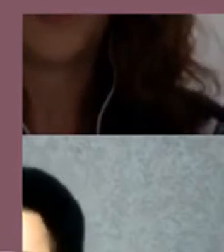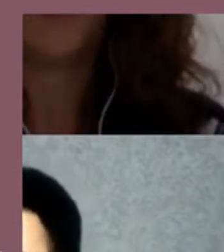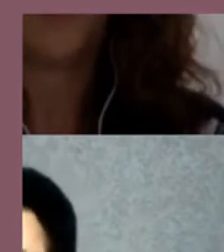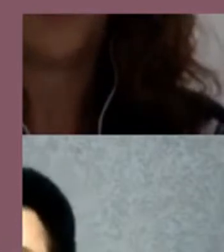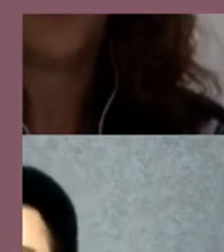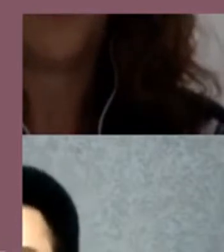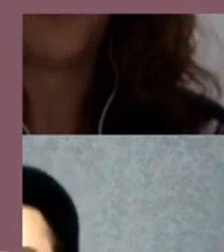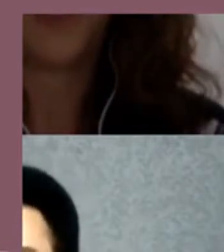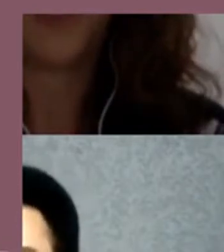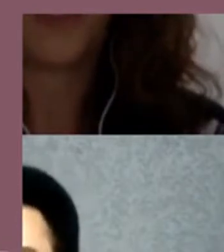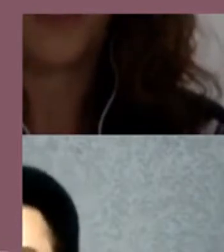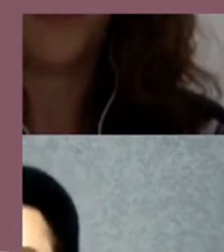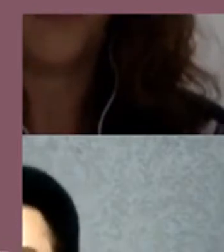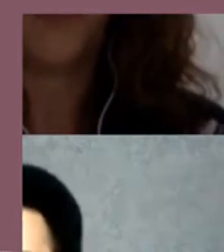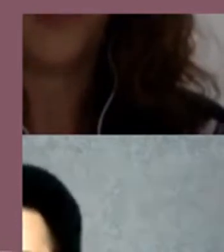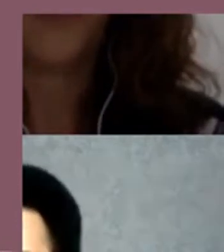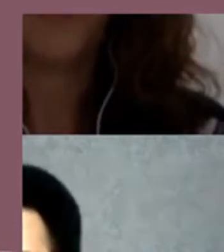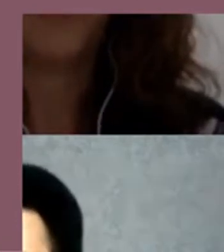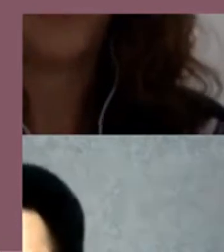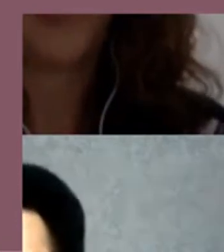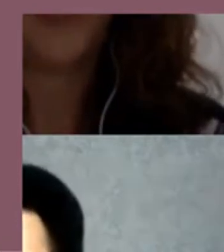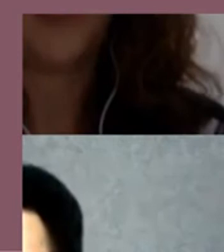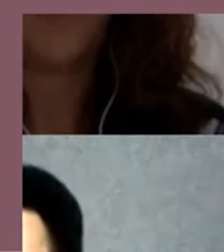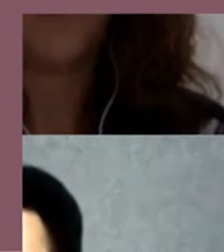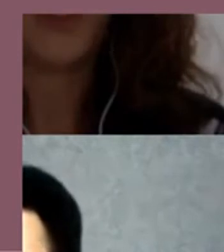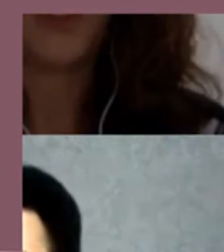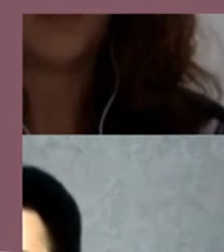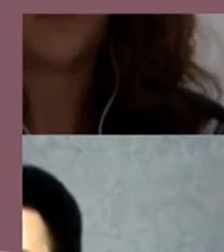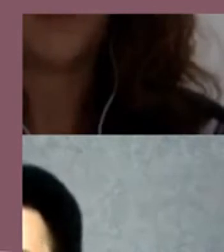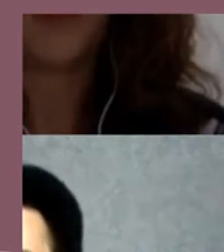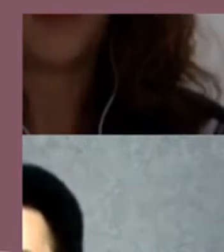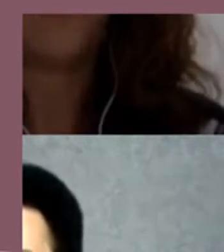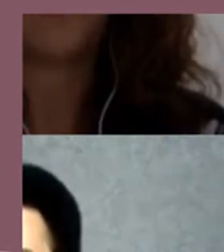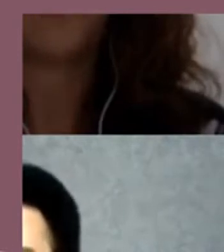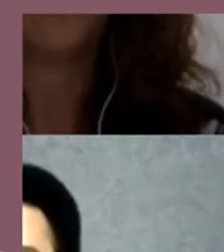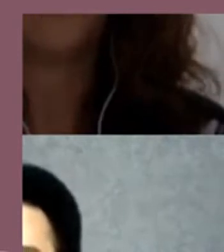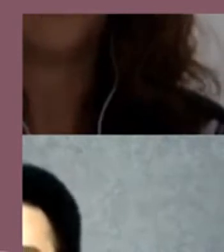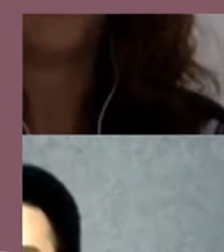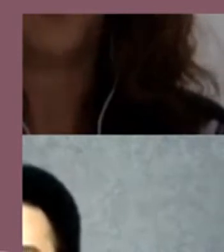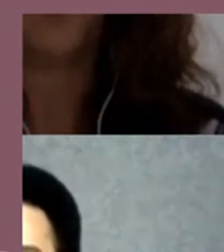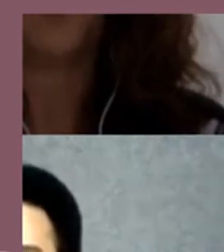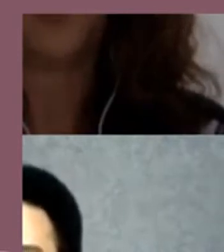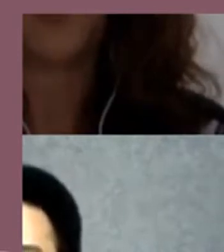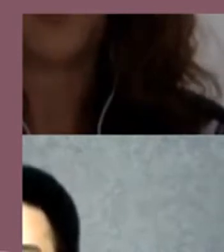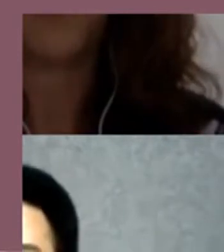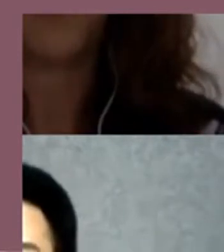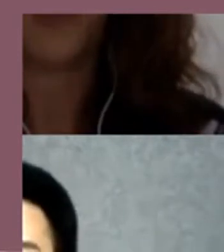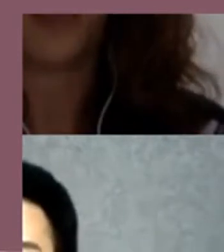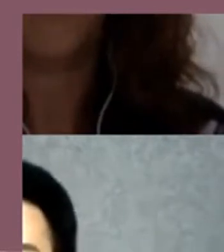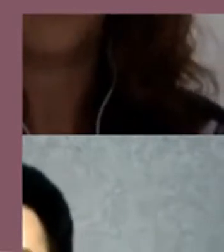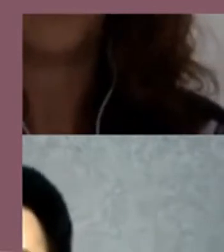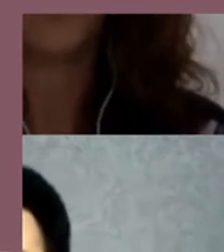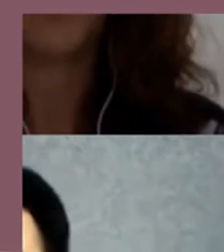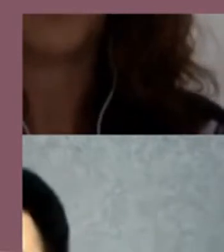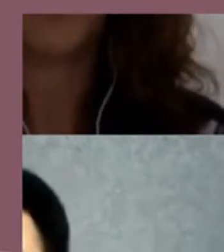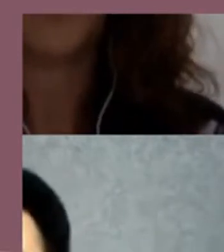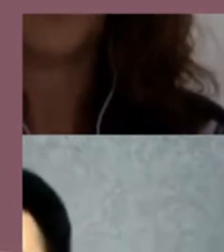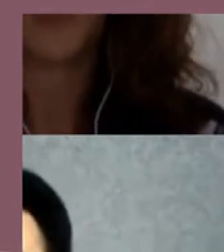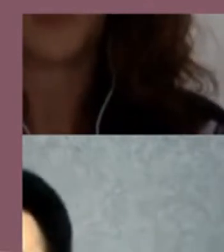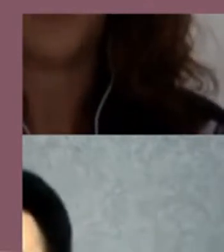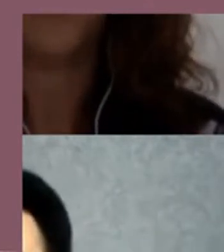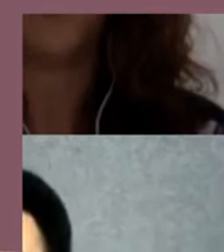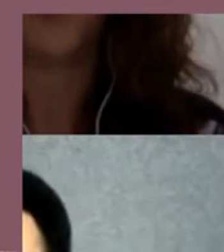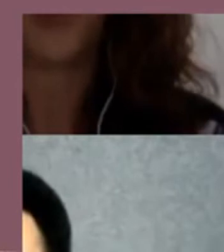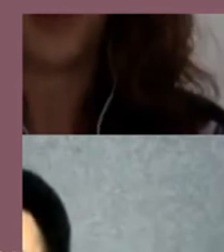será que eu tenho força para seguir? E a Petronila, que estava mediando a mesa, ela falou, foi muito importante ouvir dela, ela falou, a gente precisa